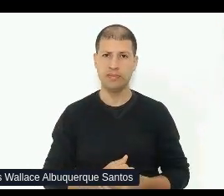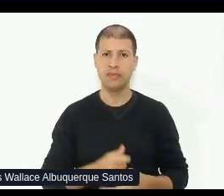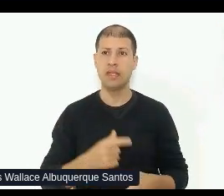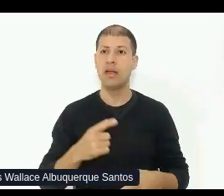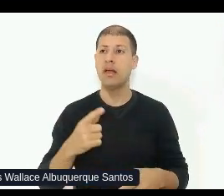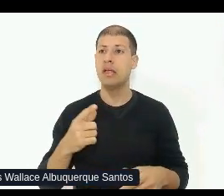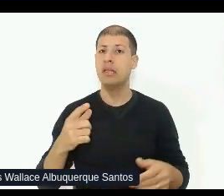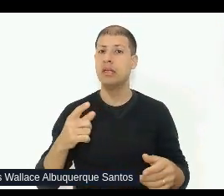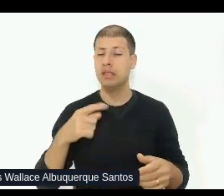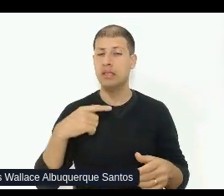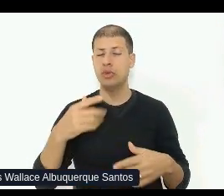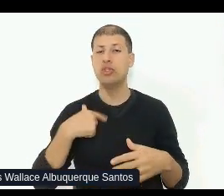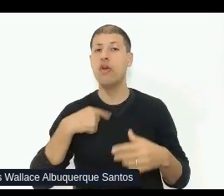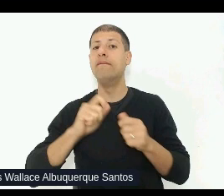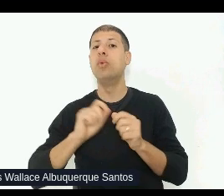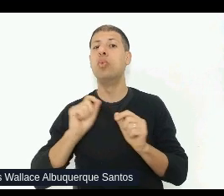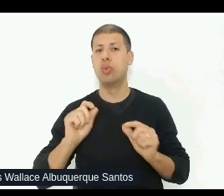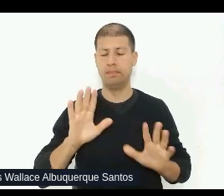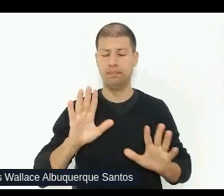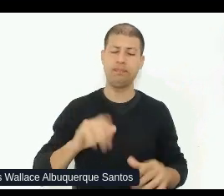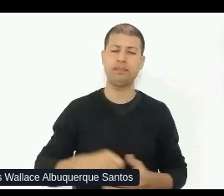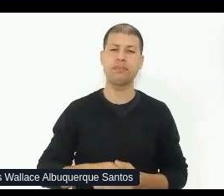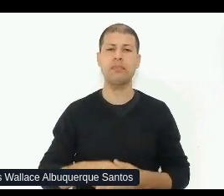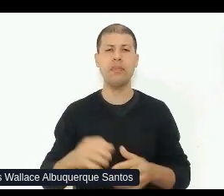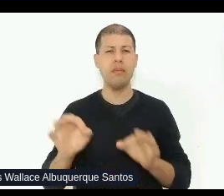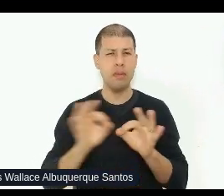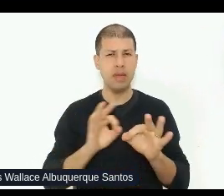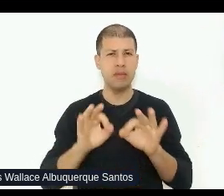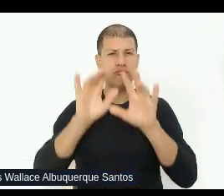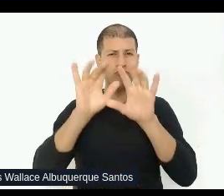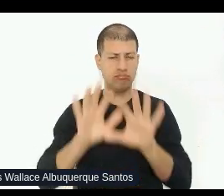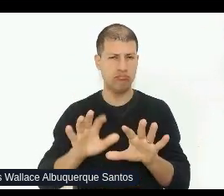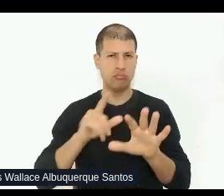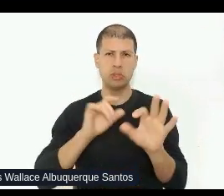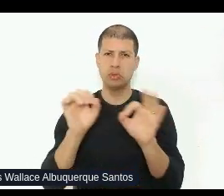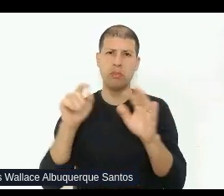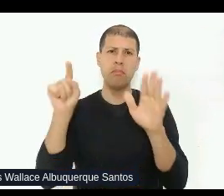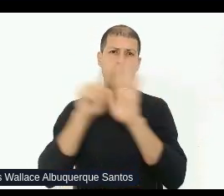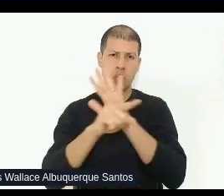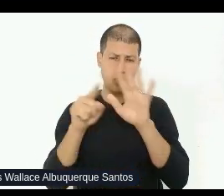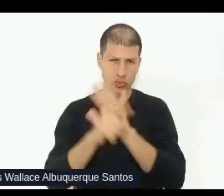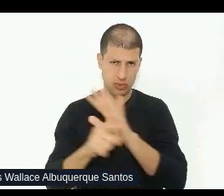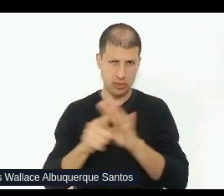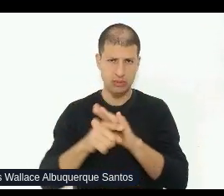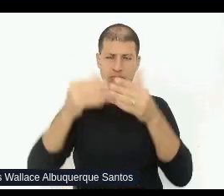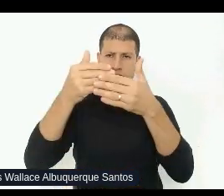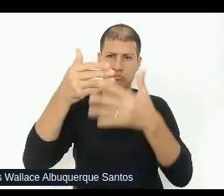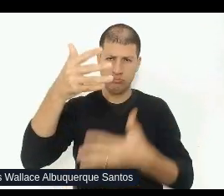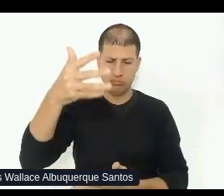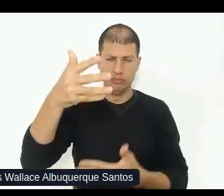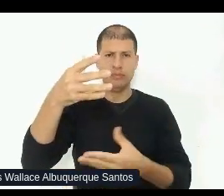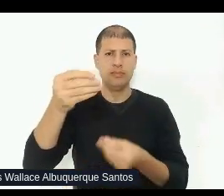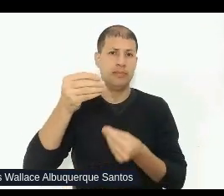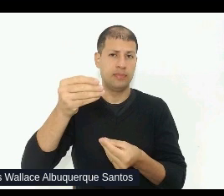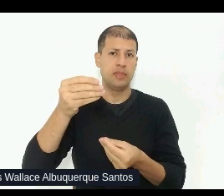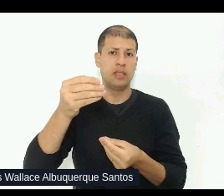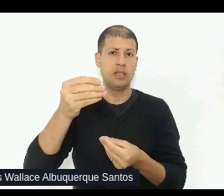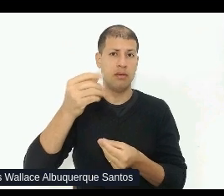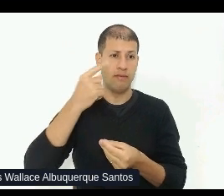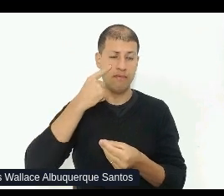fiz um formulário, com algumas perguntas, tentando entender se as pessoas tinham